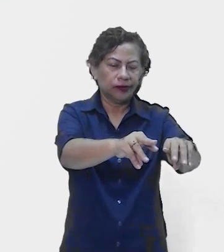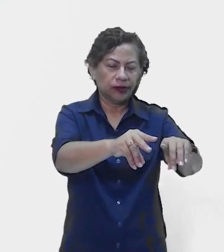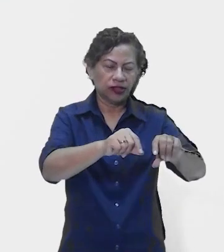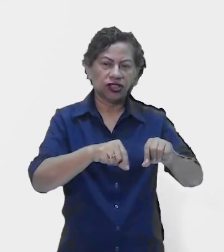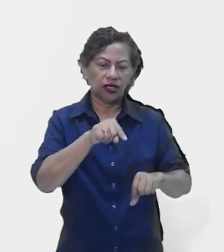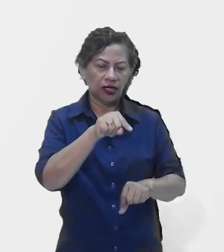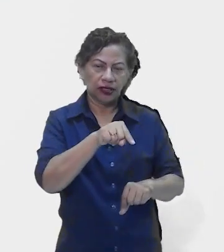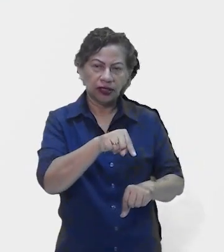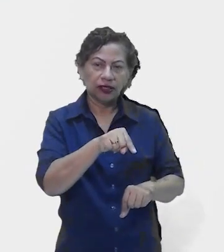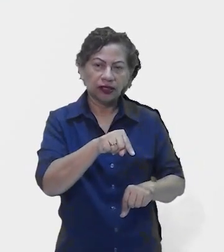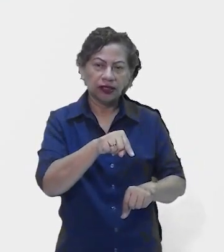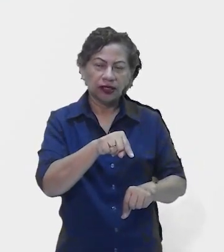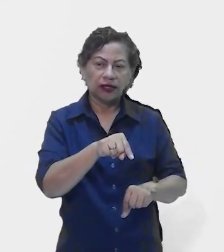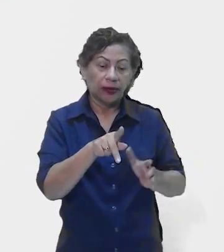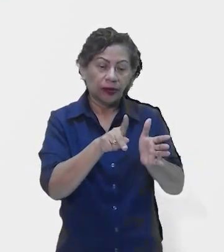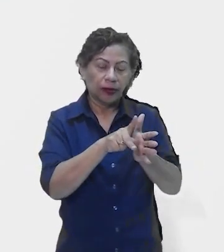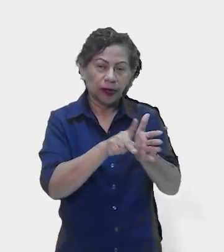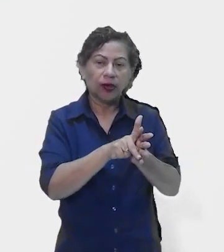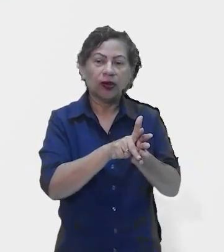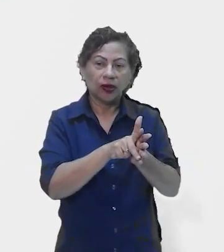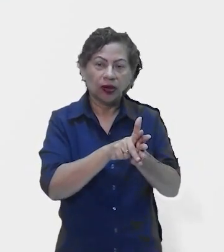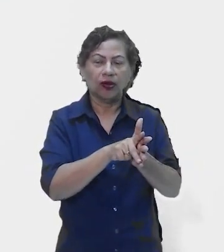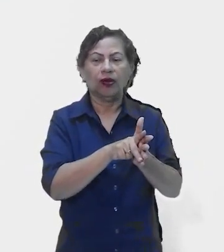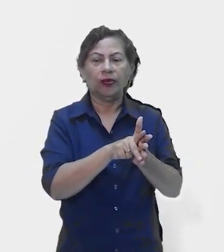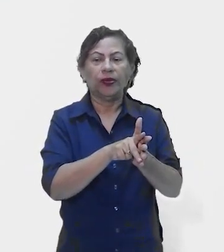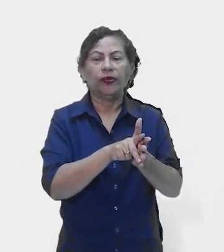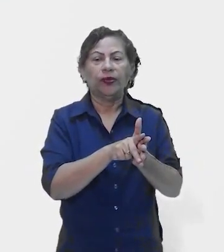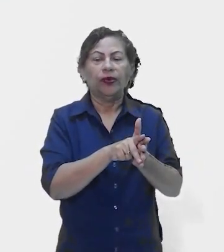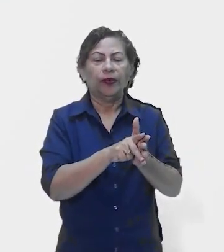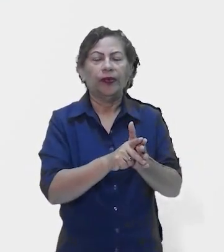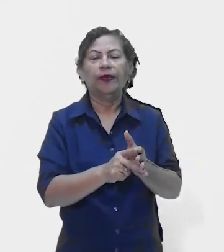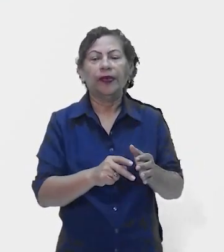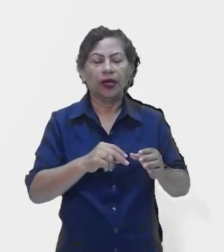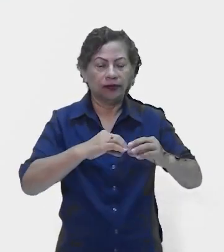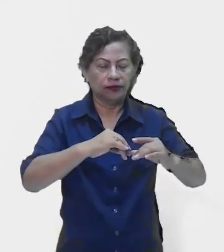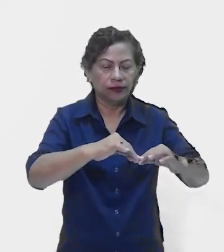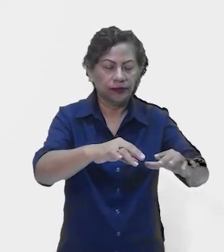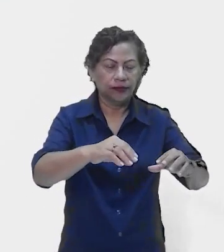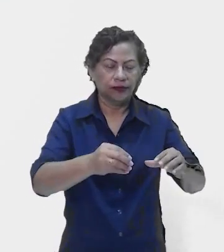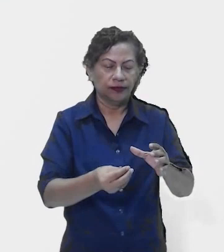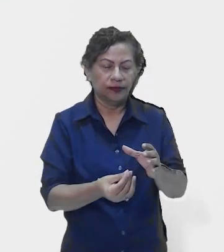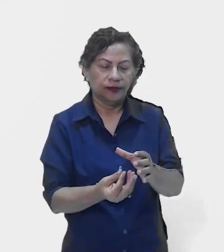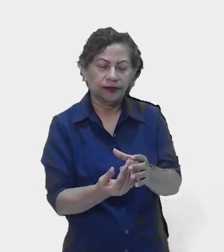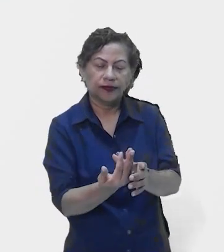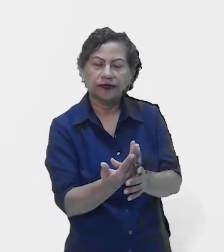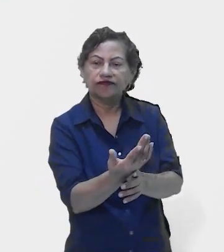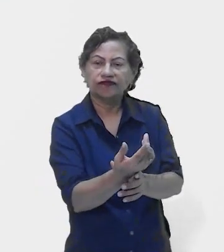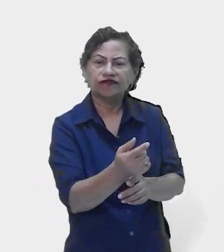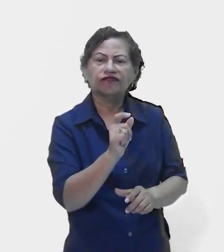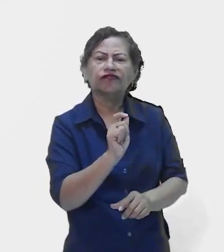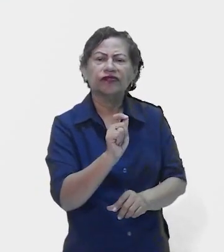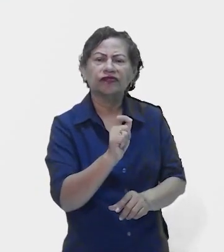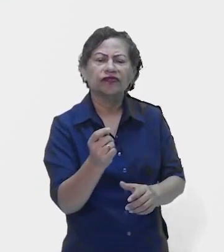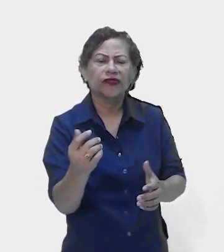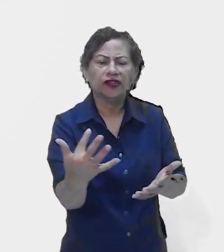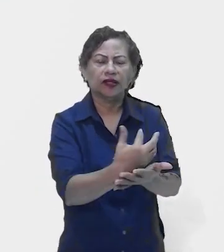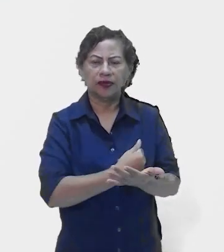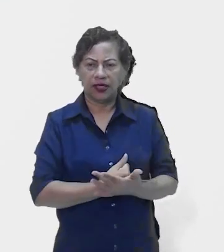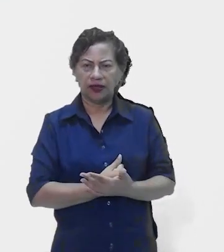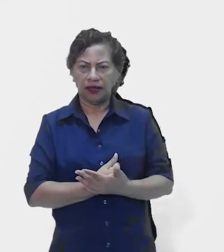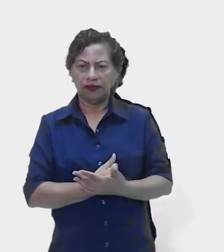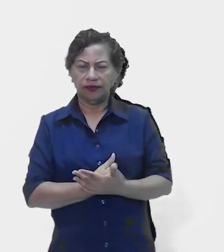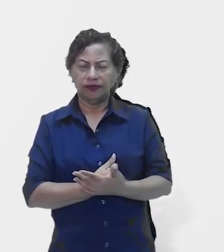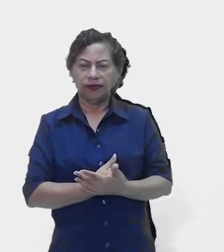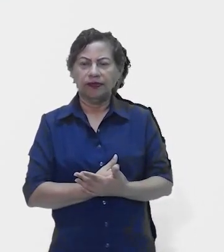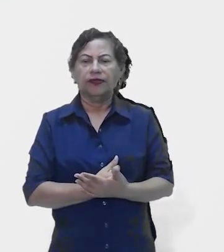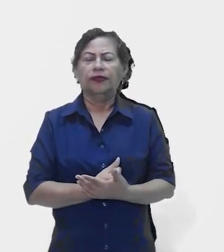na mão de um grupo muito pequeno. Isso gera o que nós chamamos de latifúndios. Professor, o que são os latifúndios? São as